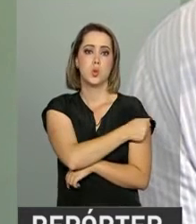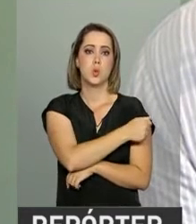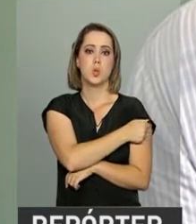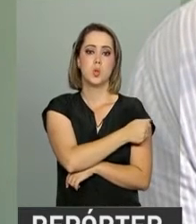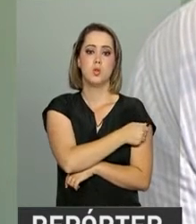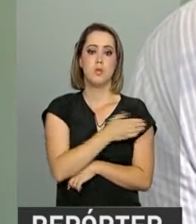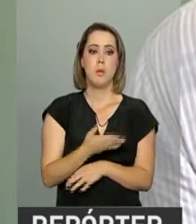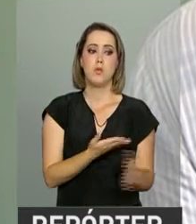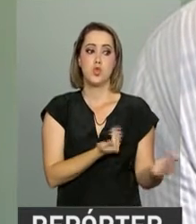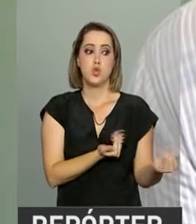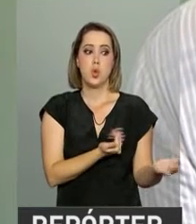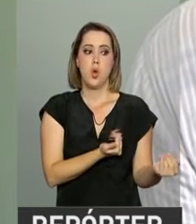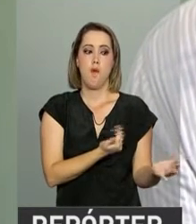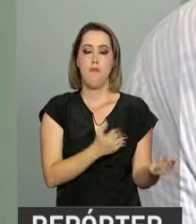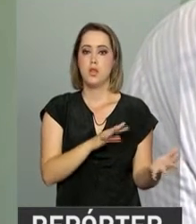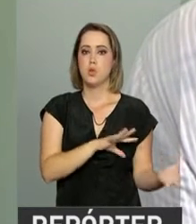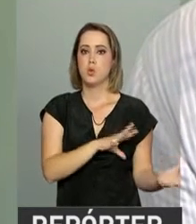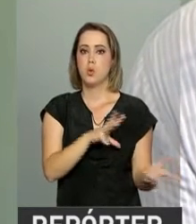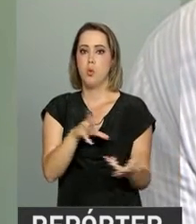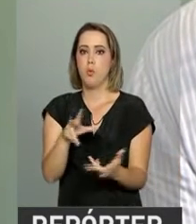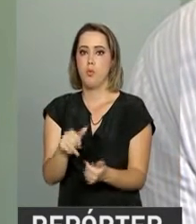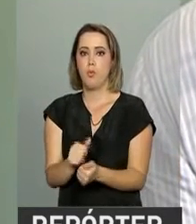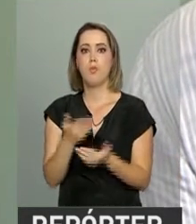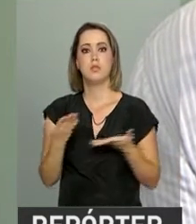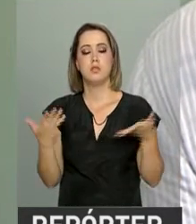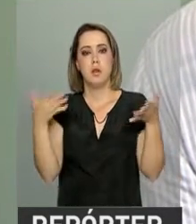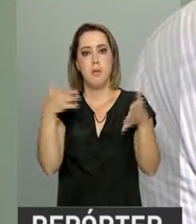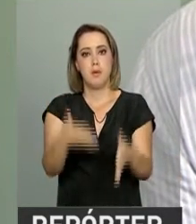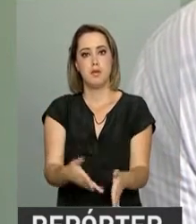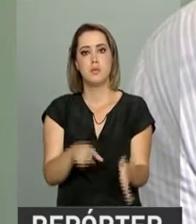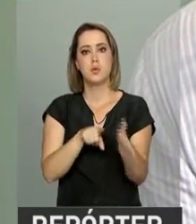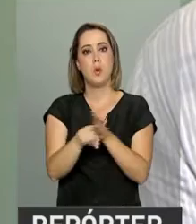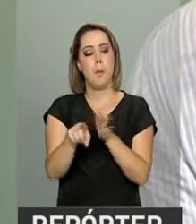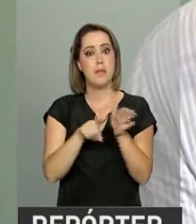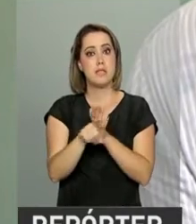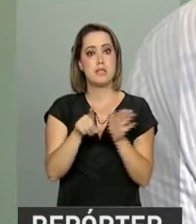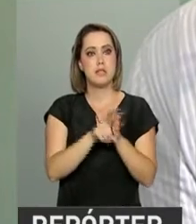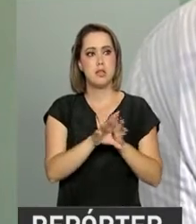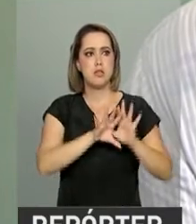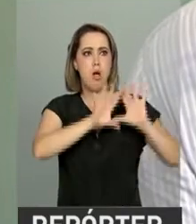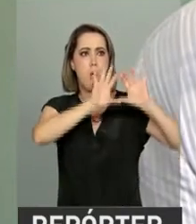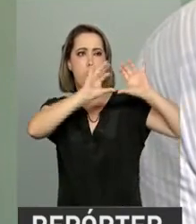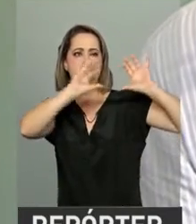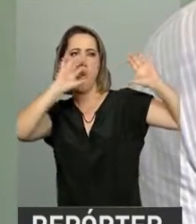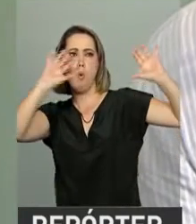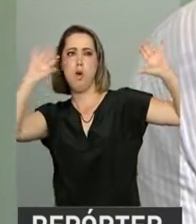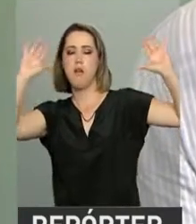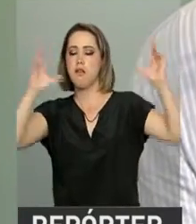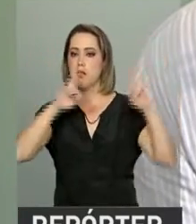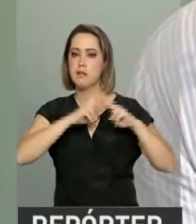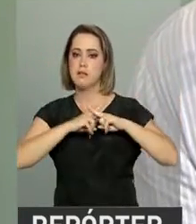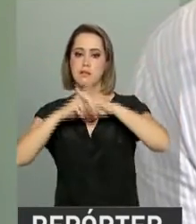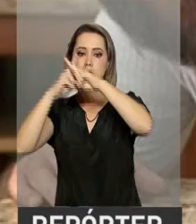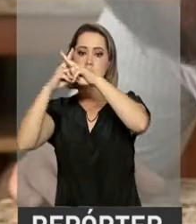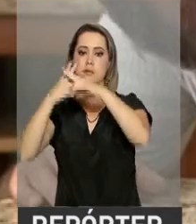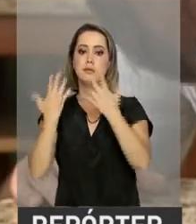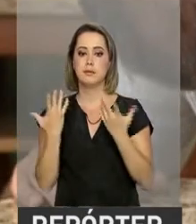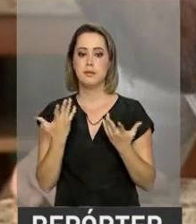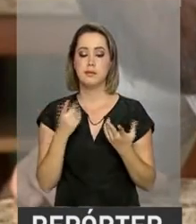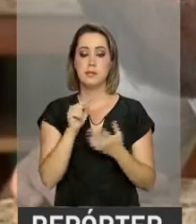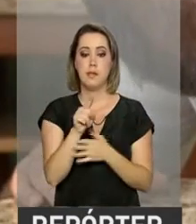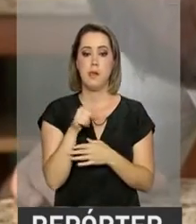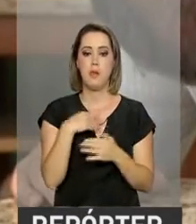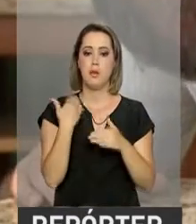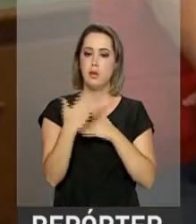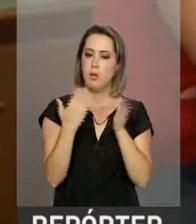alunos mais jovens do mundo está fazendo está participando uma pesquisa espacial a gente levasse isso adiante com o projeto